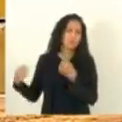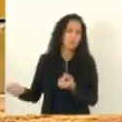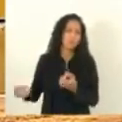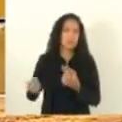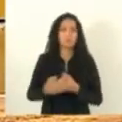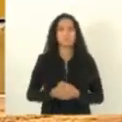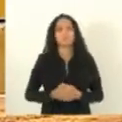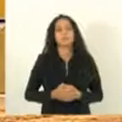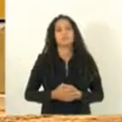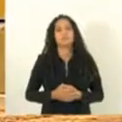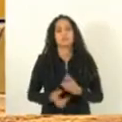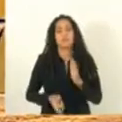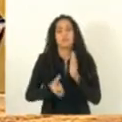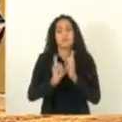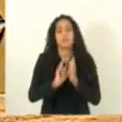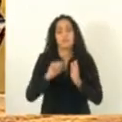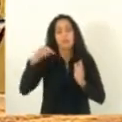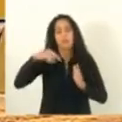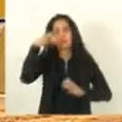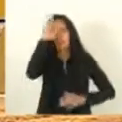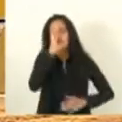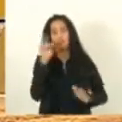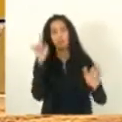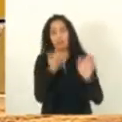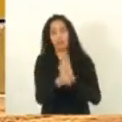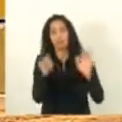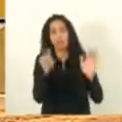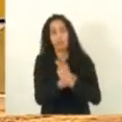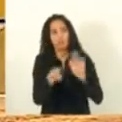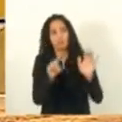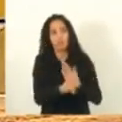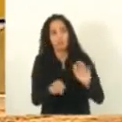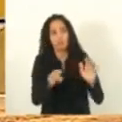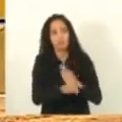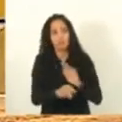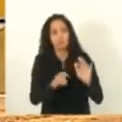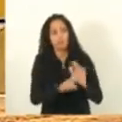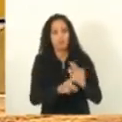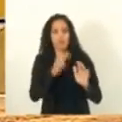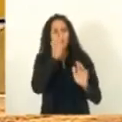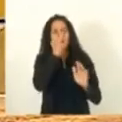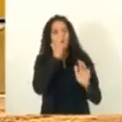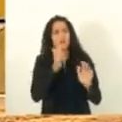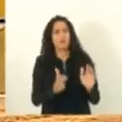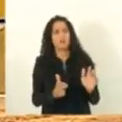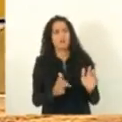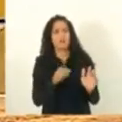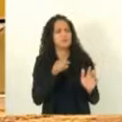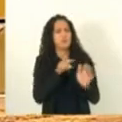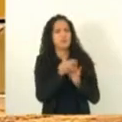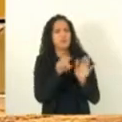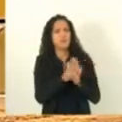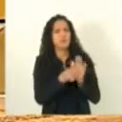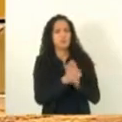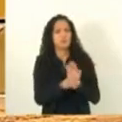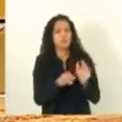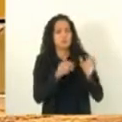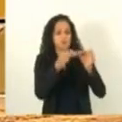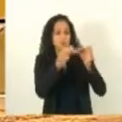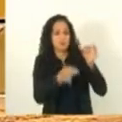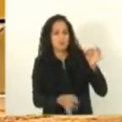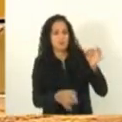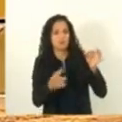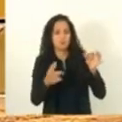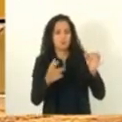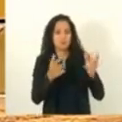faz aquele questionário, no caso aqui do Brasil, passa a impressão que por aquele questionário, depois da triagem que o médico faz, é que esse sangue